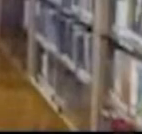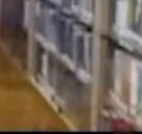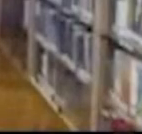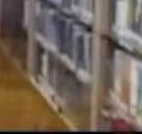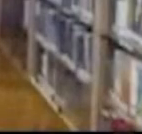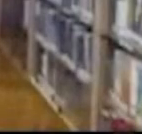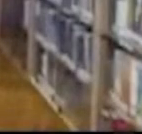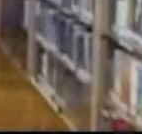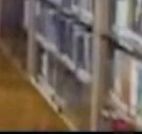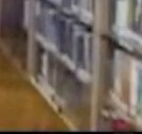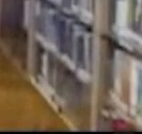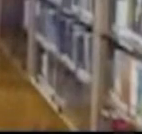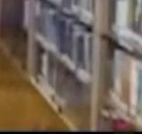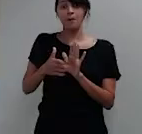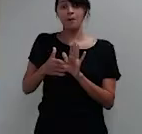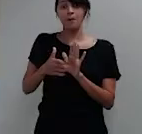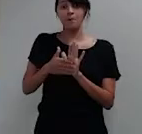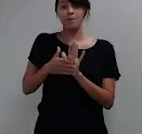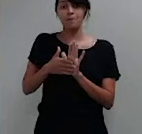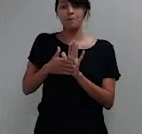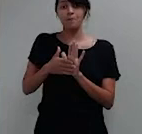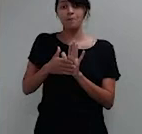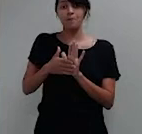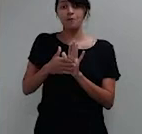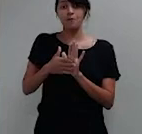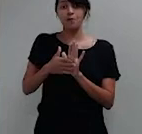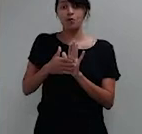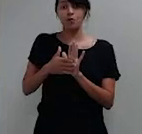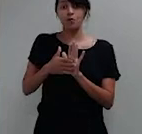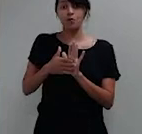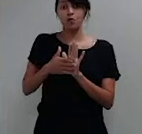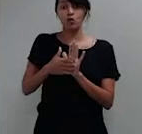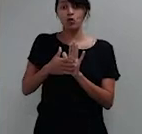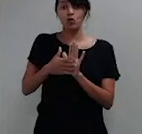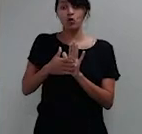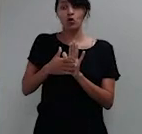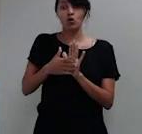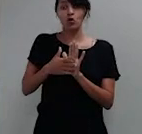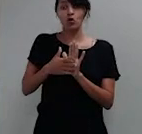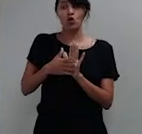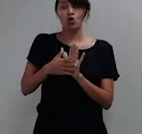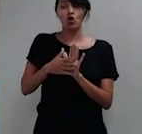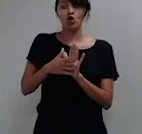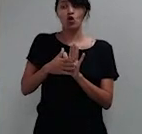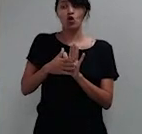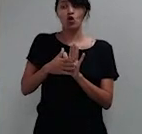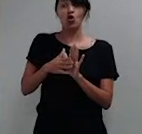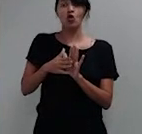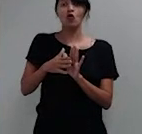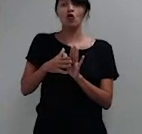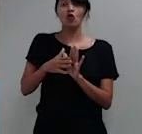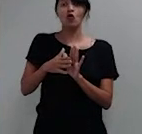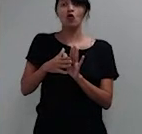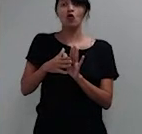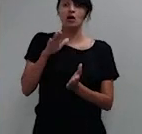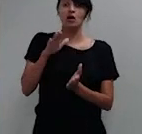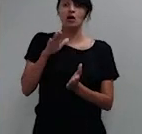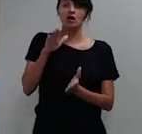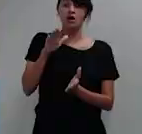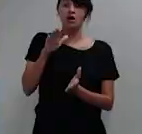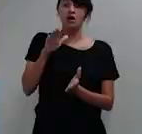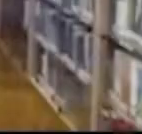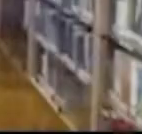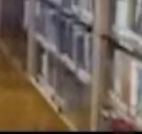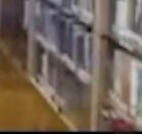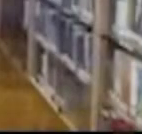jurisdicional defeituosa, especialmente porque o exame das teses defensivas seria importante para a correta solução